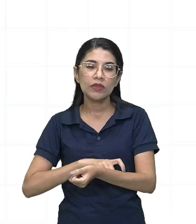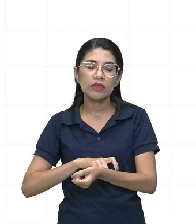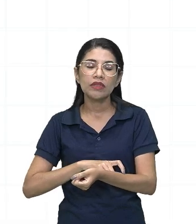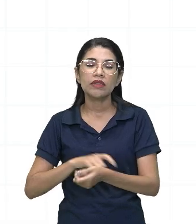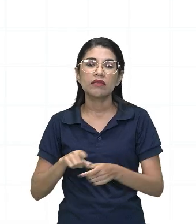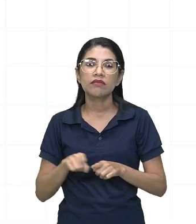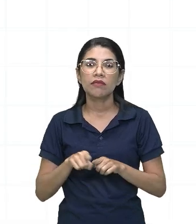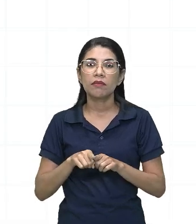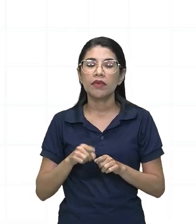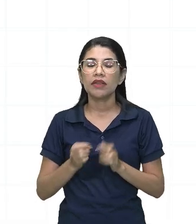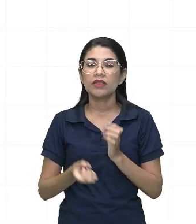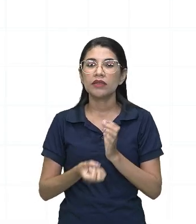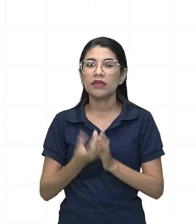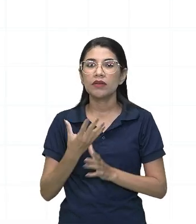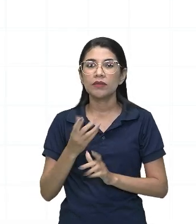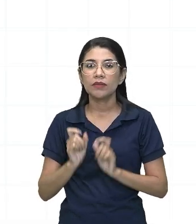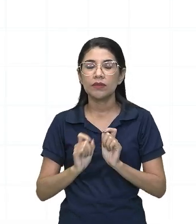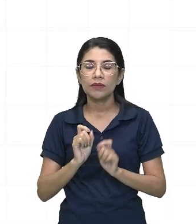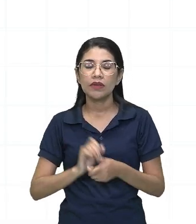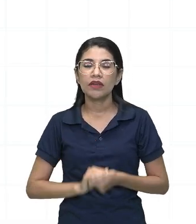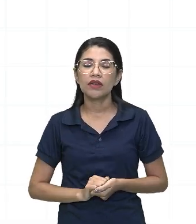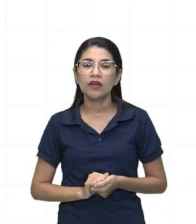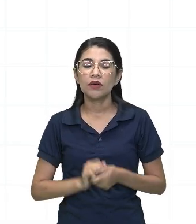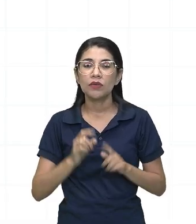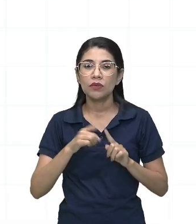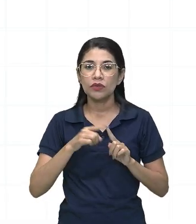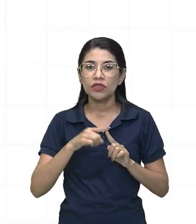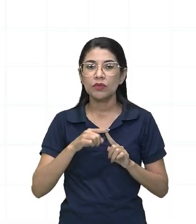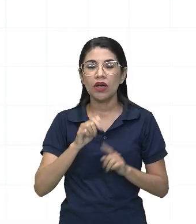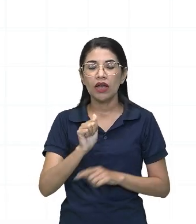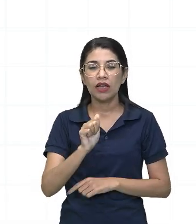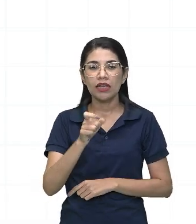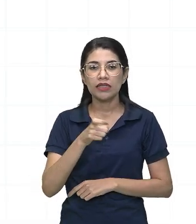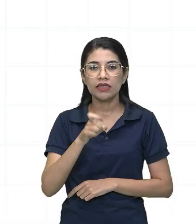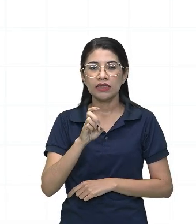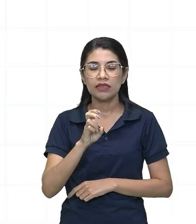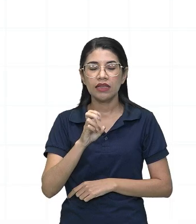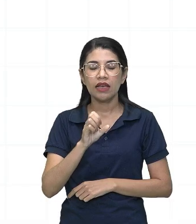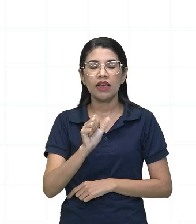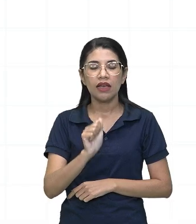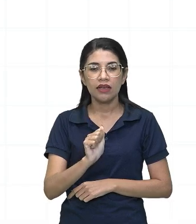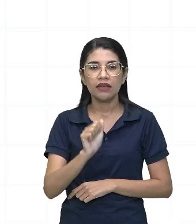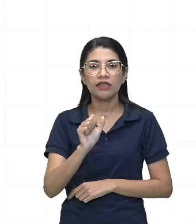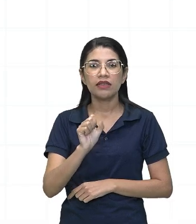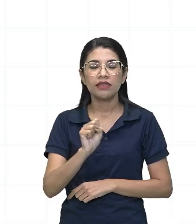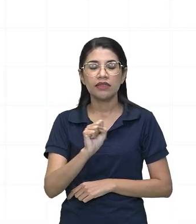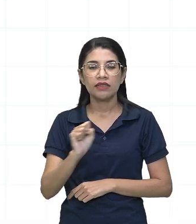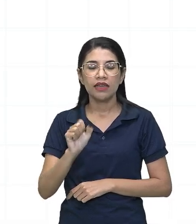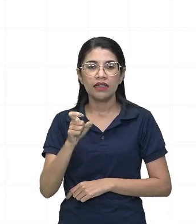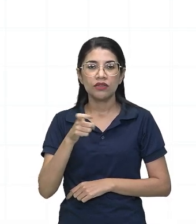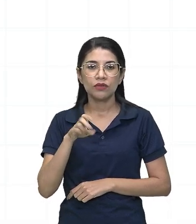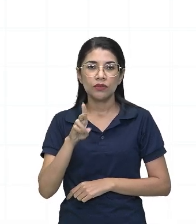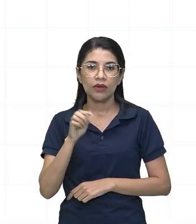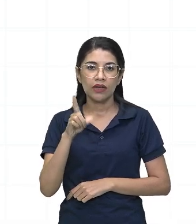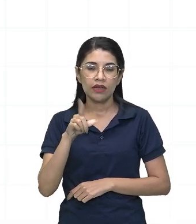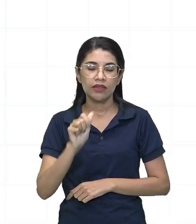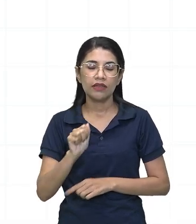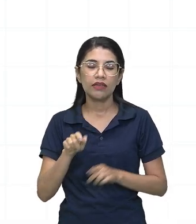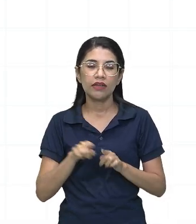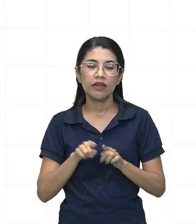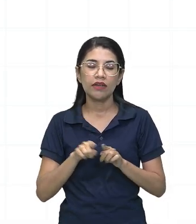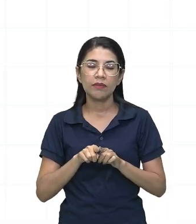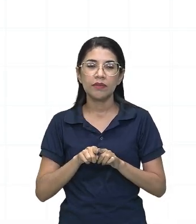forma assexuada do protozoário, que são os gametócitos, e esses gametócitos, quando um